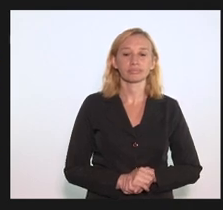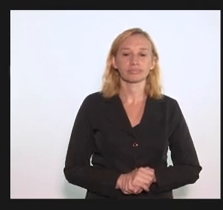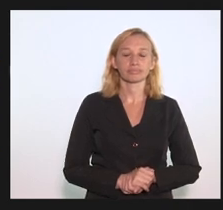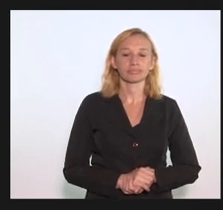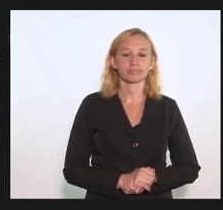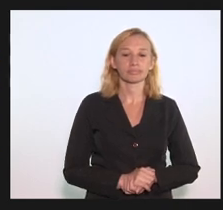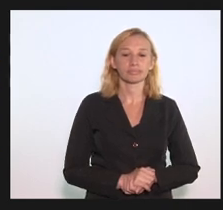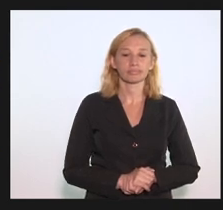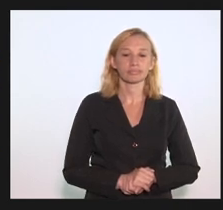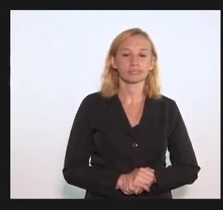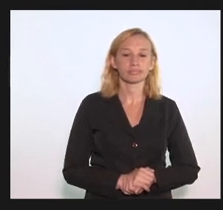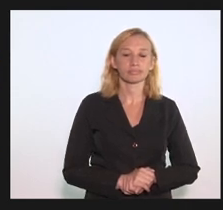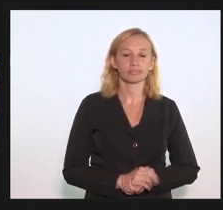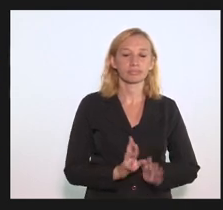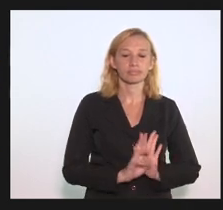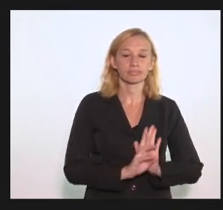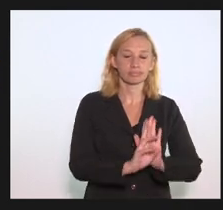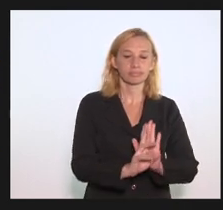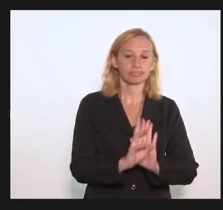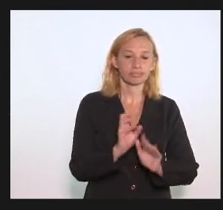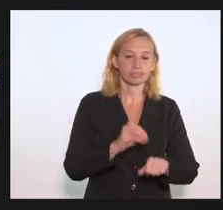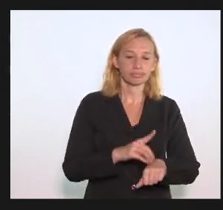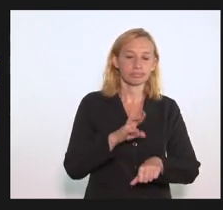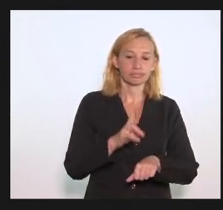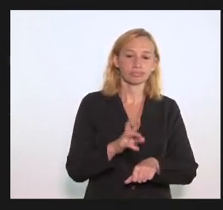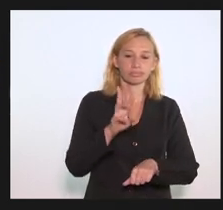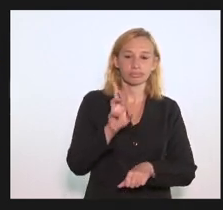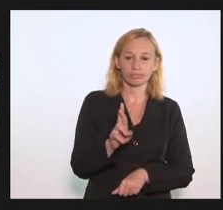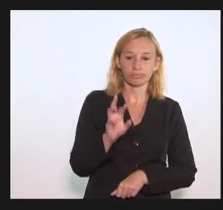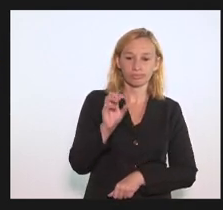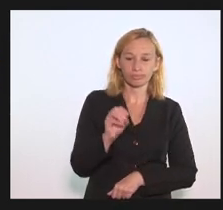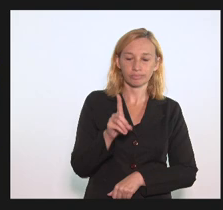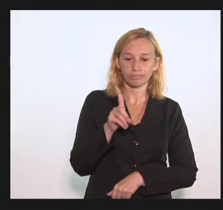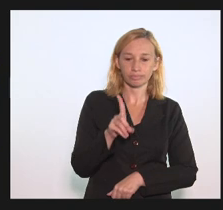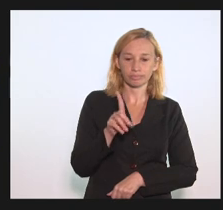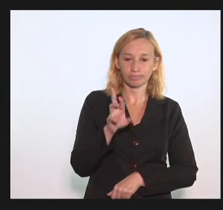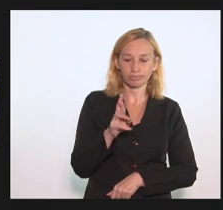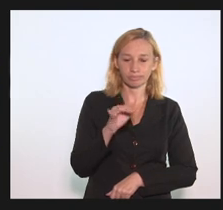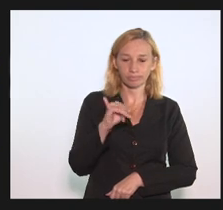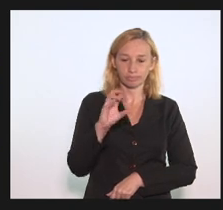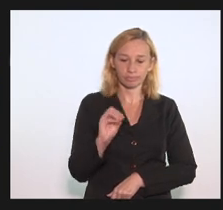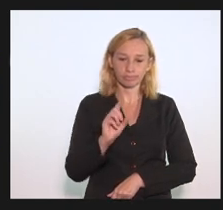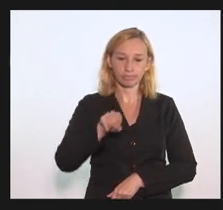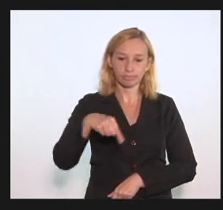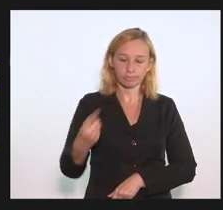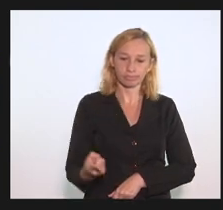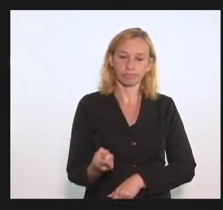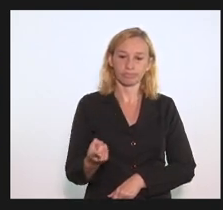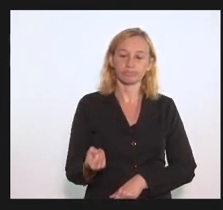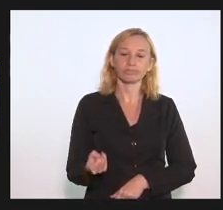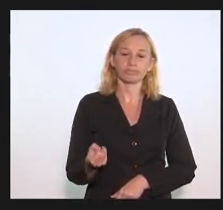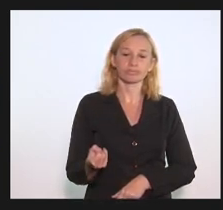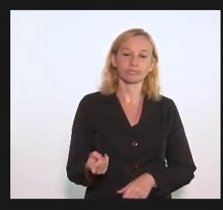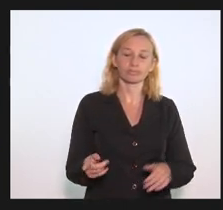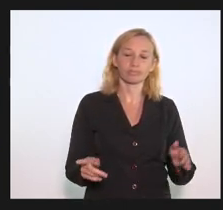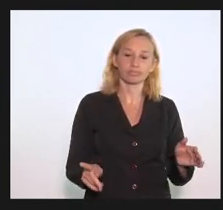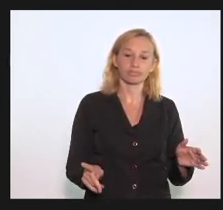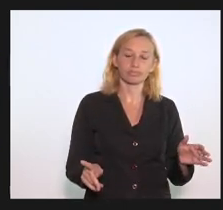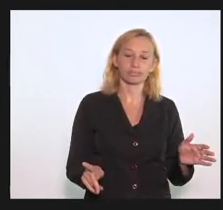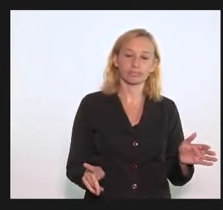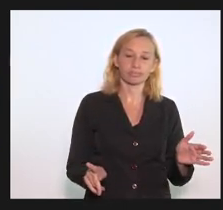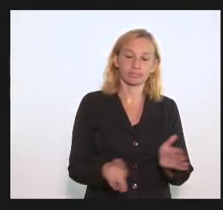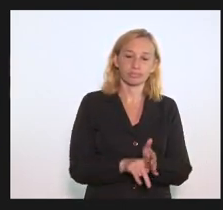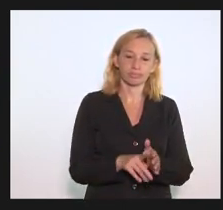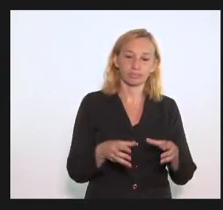ou como representante aí o doutor Rodrigo e os demais membros importantes desse corpo técnico.